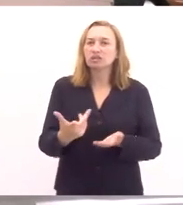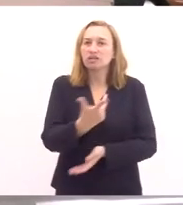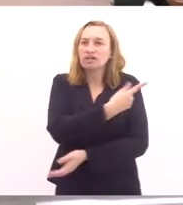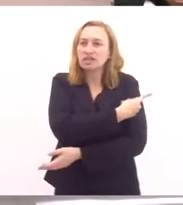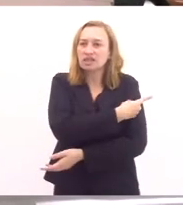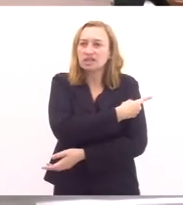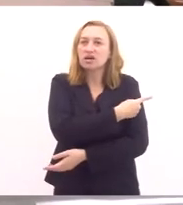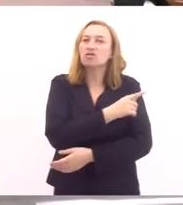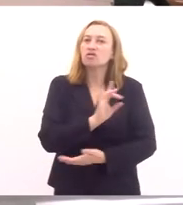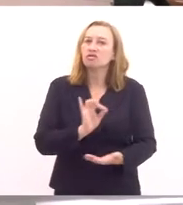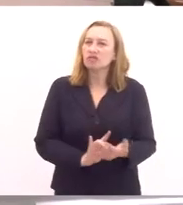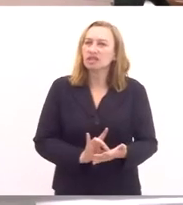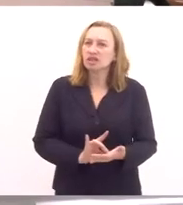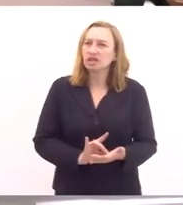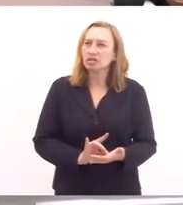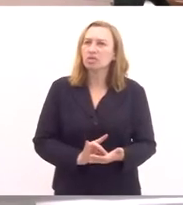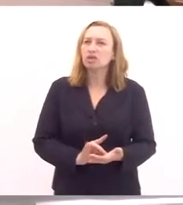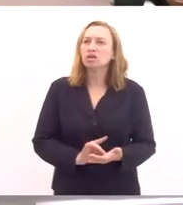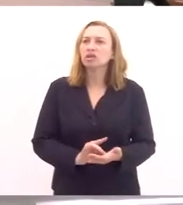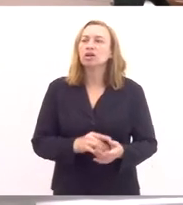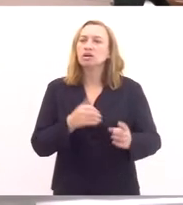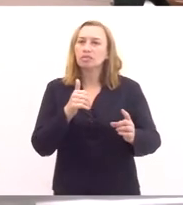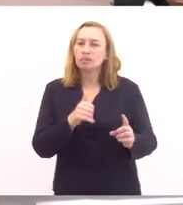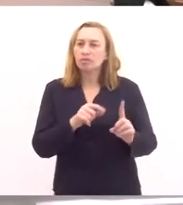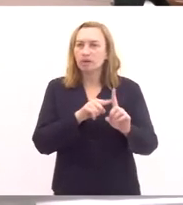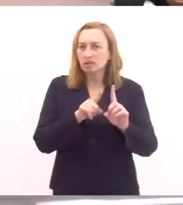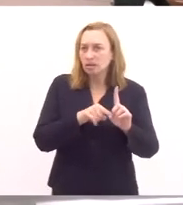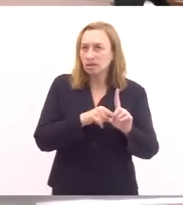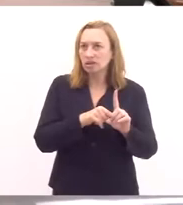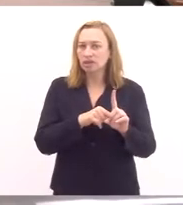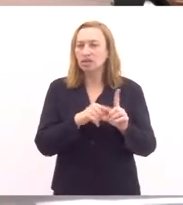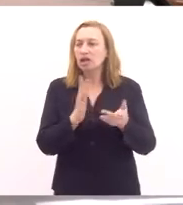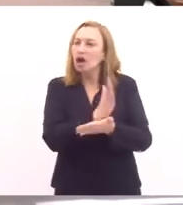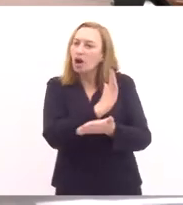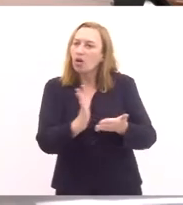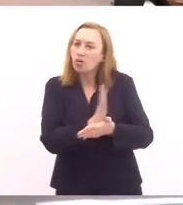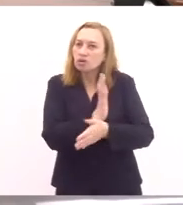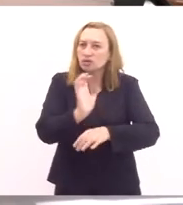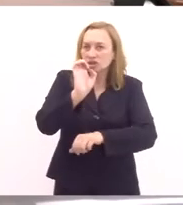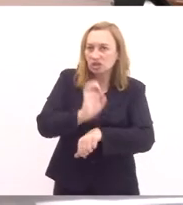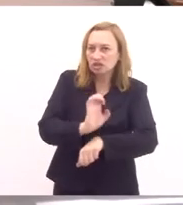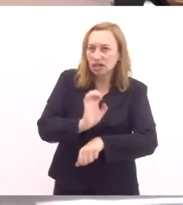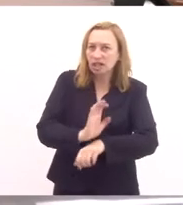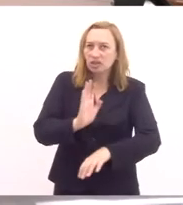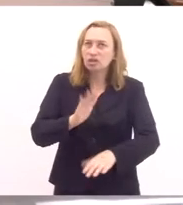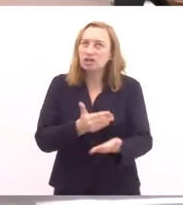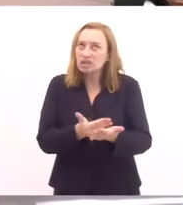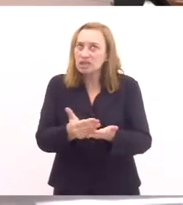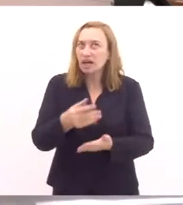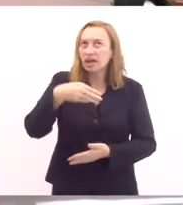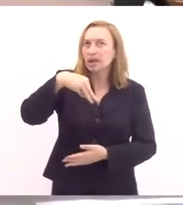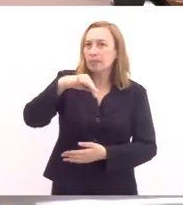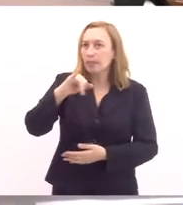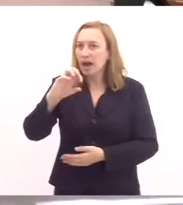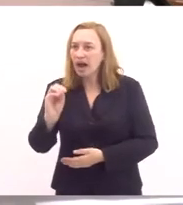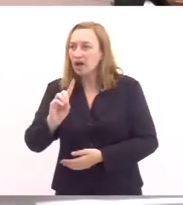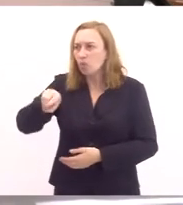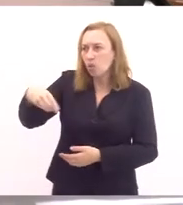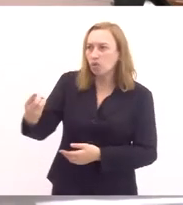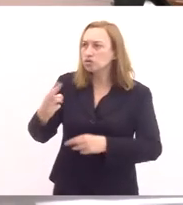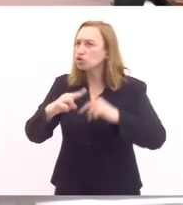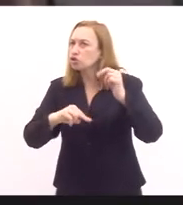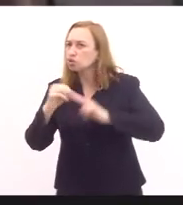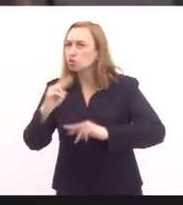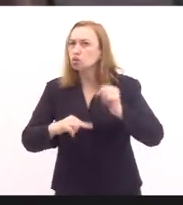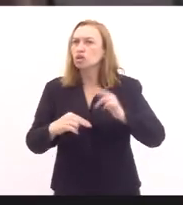foi realmente para a população materna em alguns estados começaram mais Maio outros em junho né não foi a